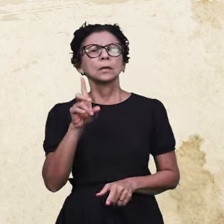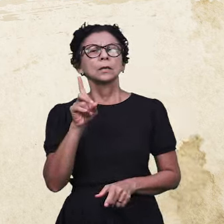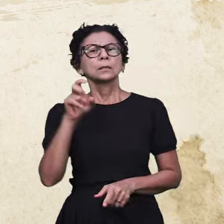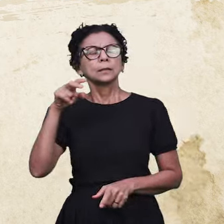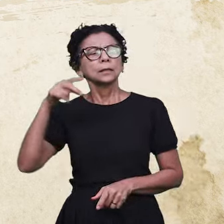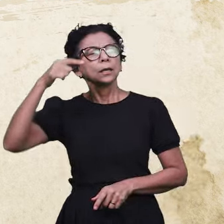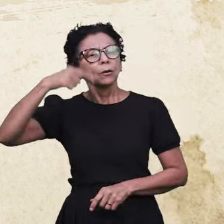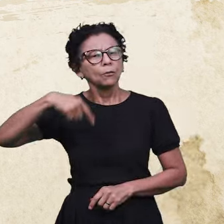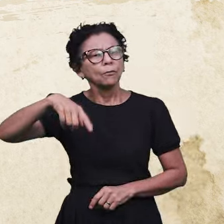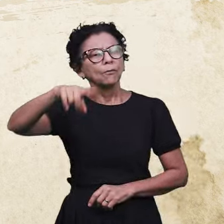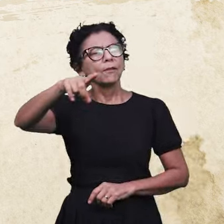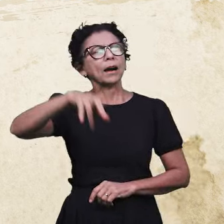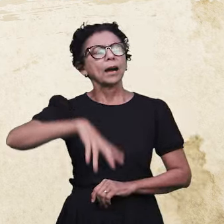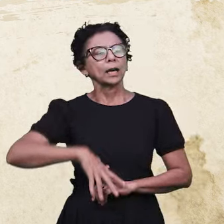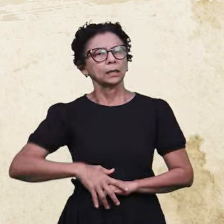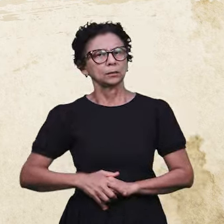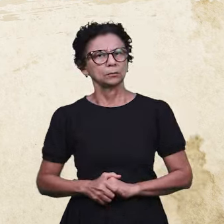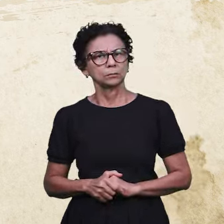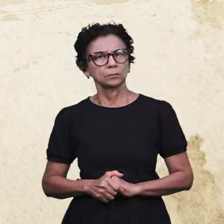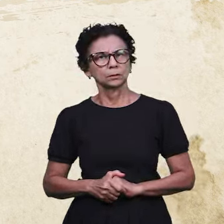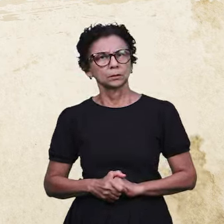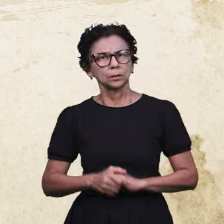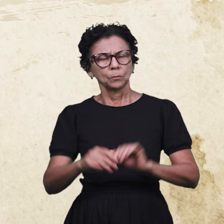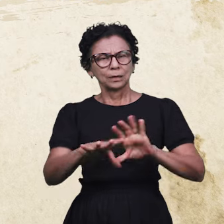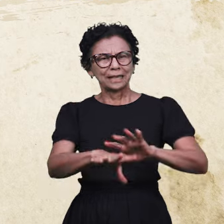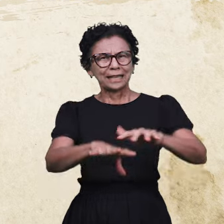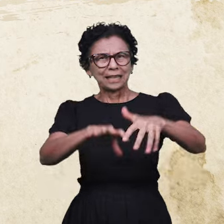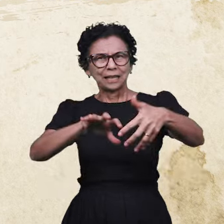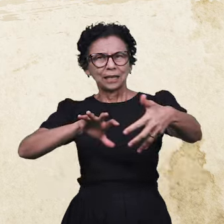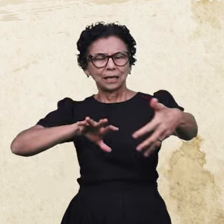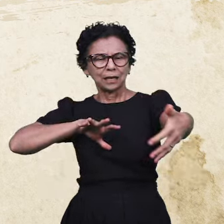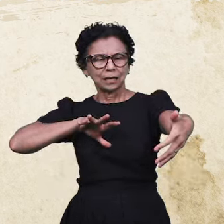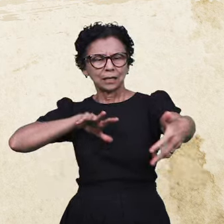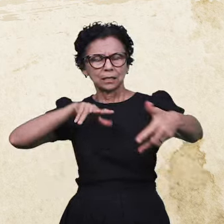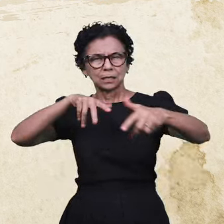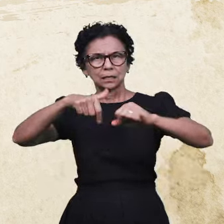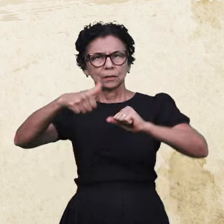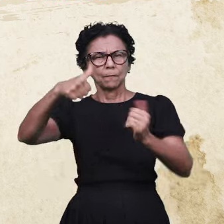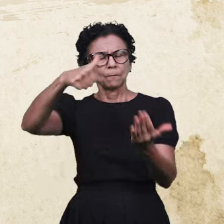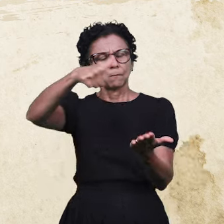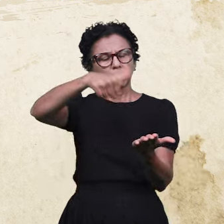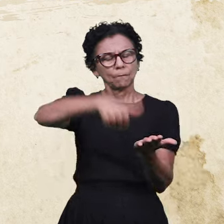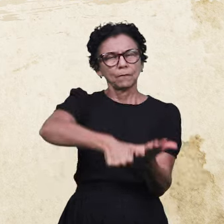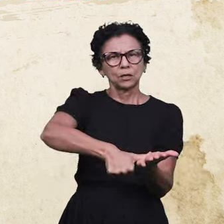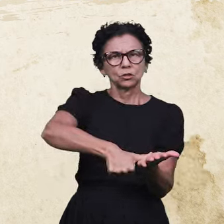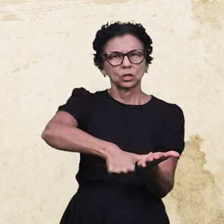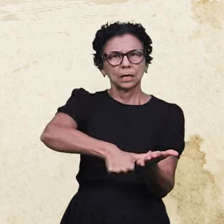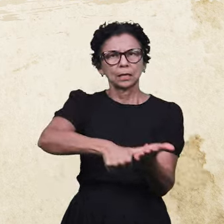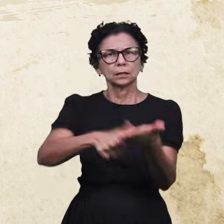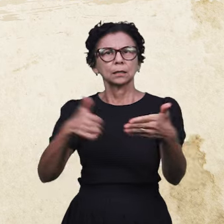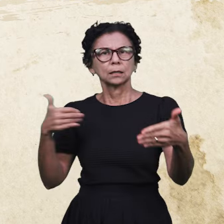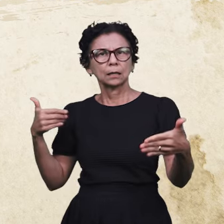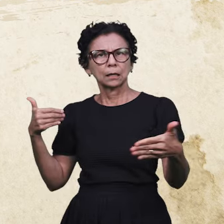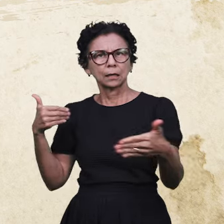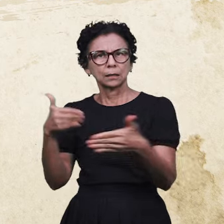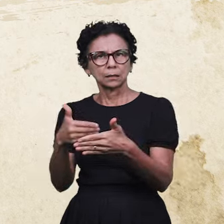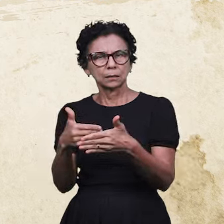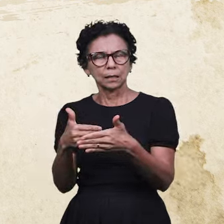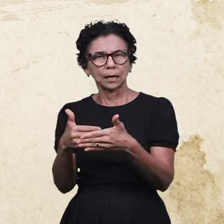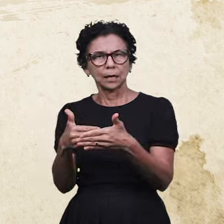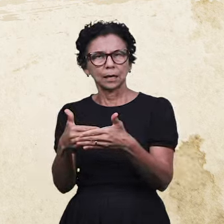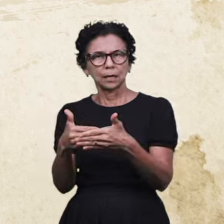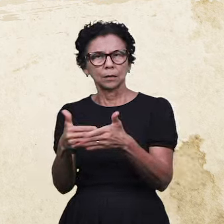porque estas palavras estão fechadas e seladas até ao tempo